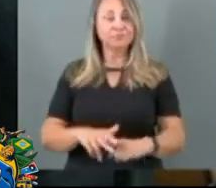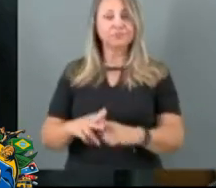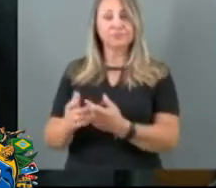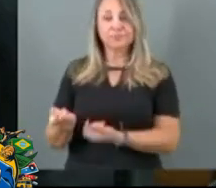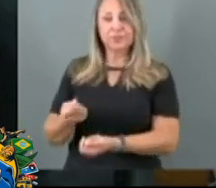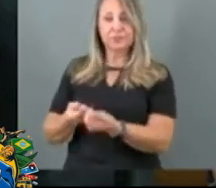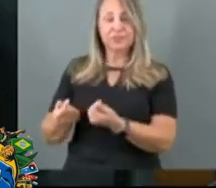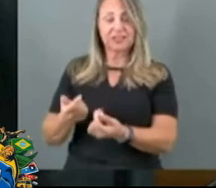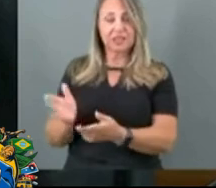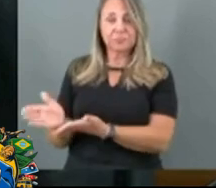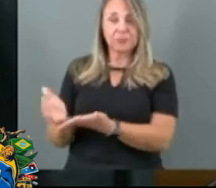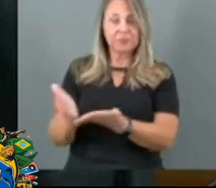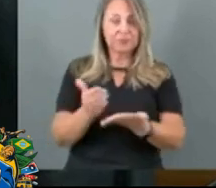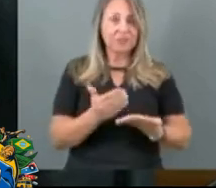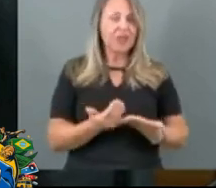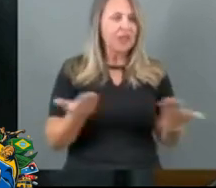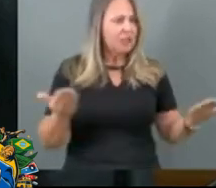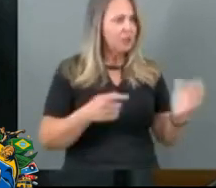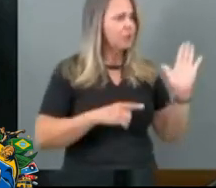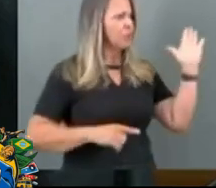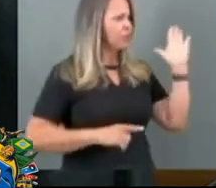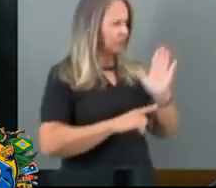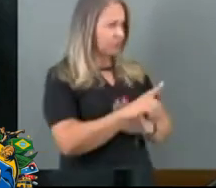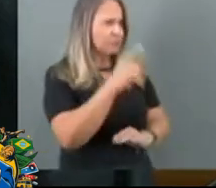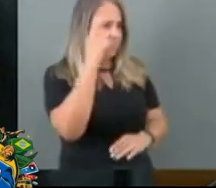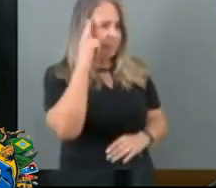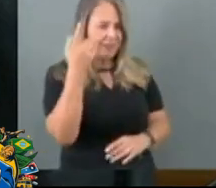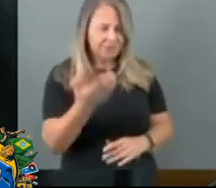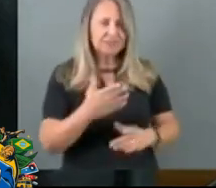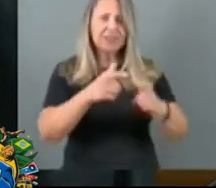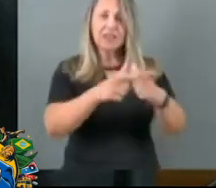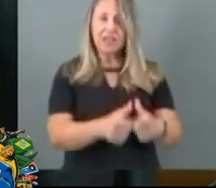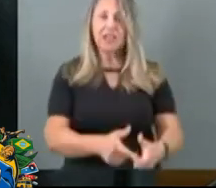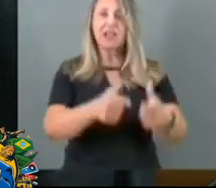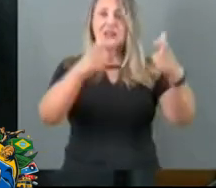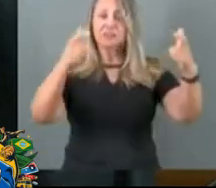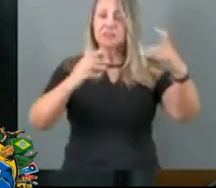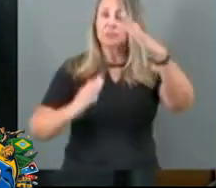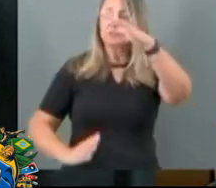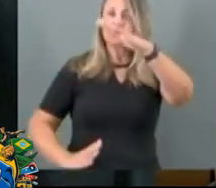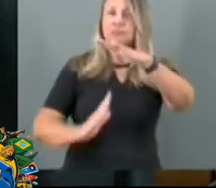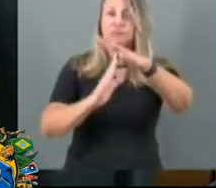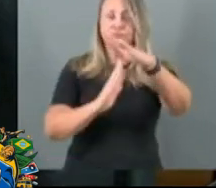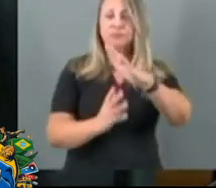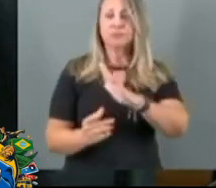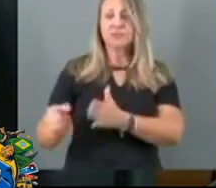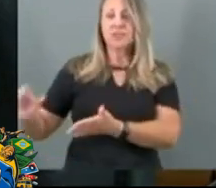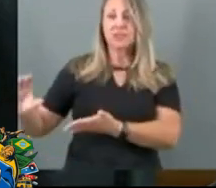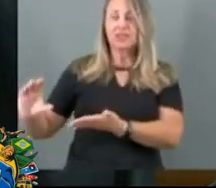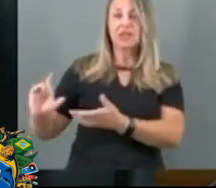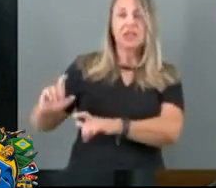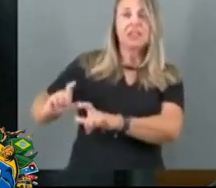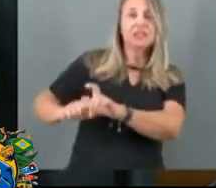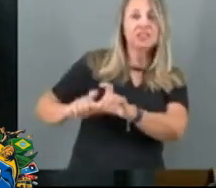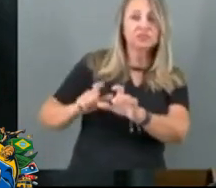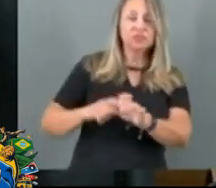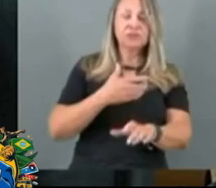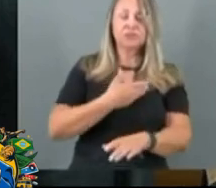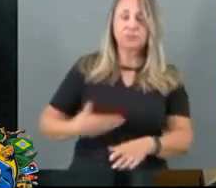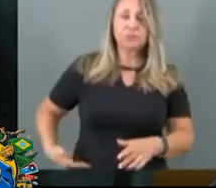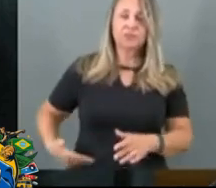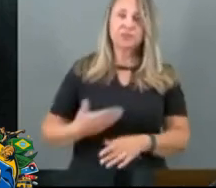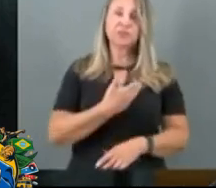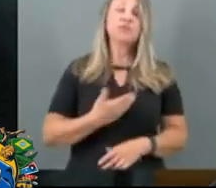minha pergunta é: o senhor pensa que a elevação do patamar da dívida pública nesse governo, o que o senhor